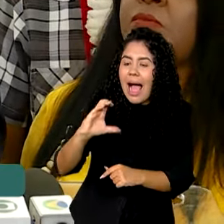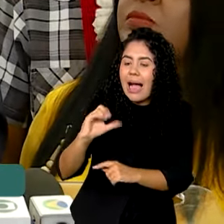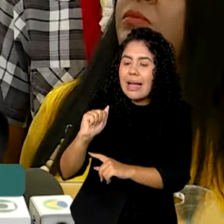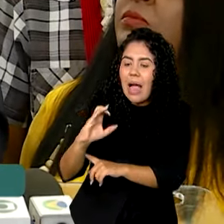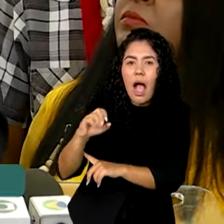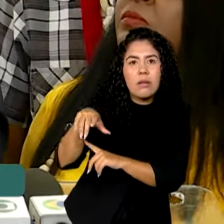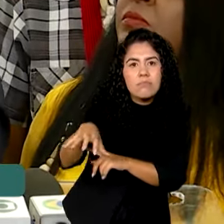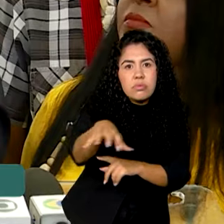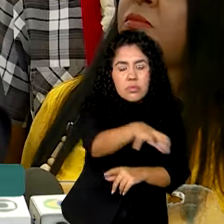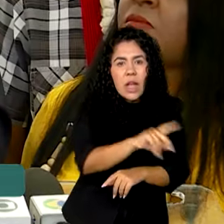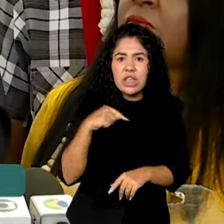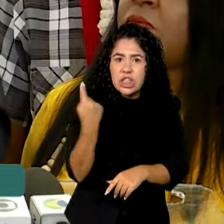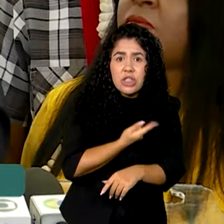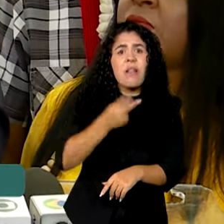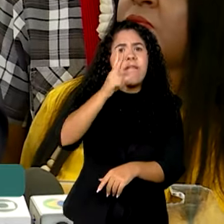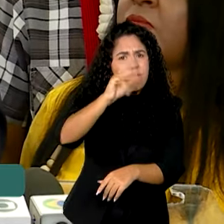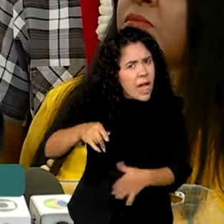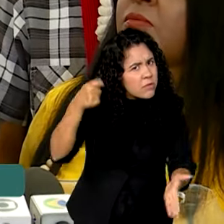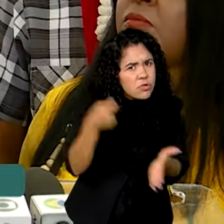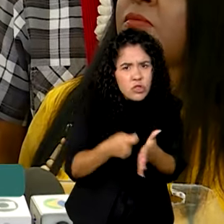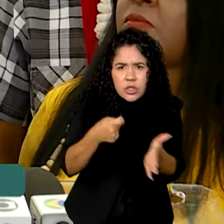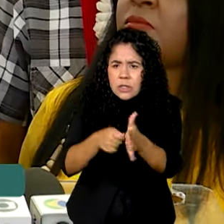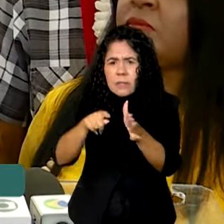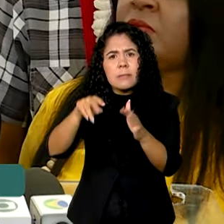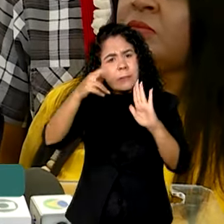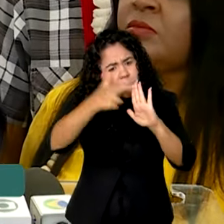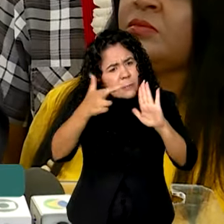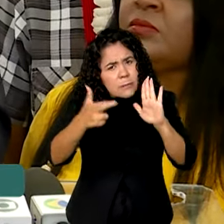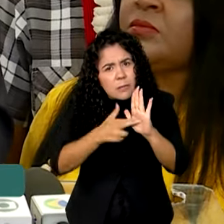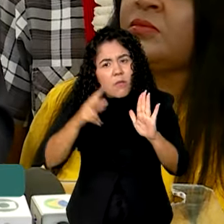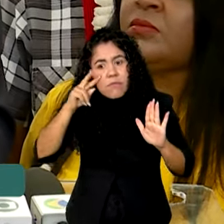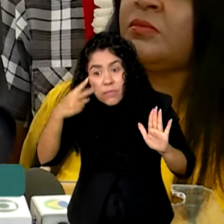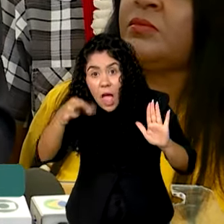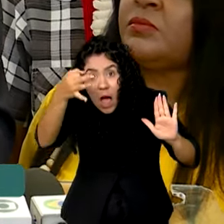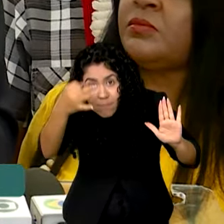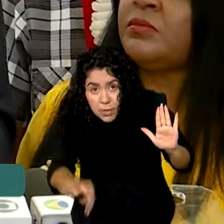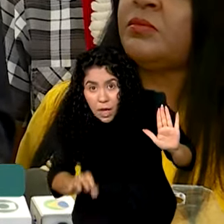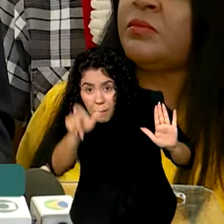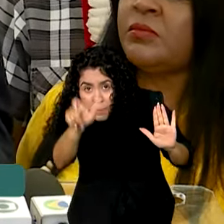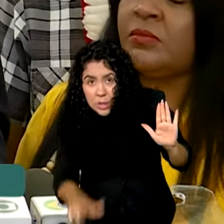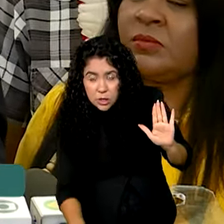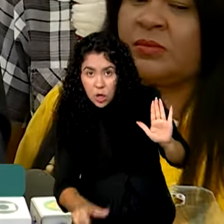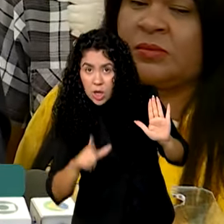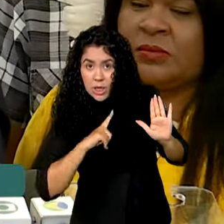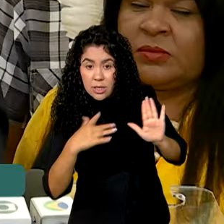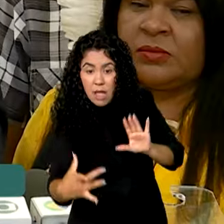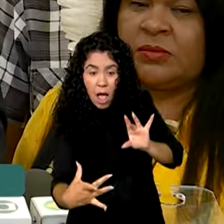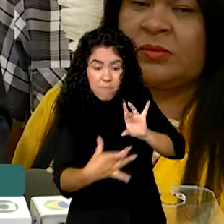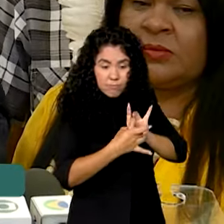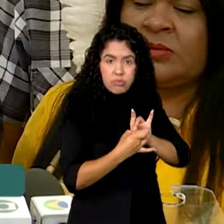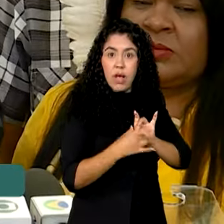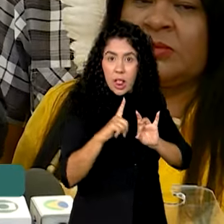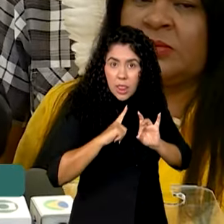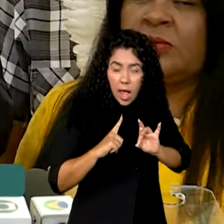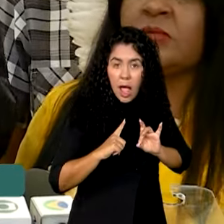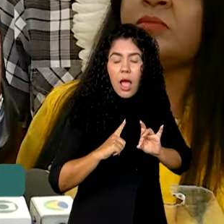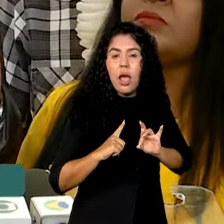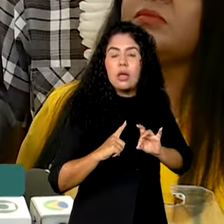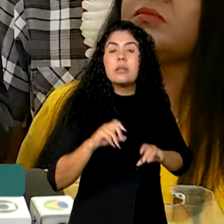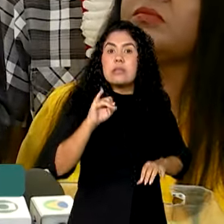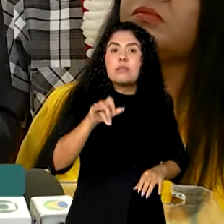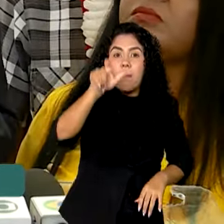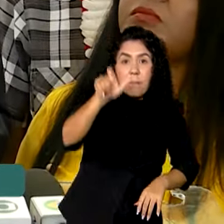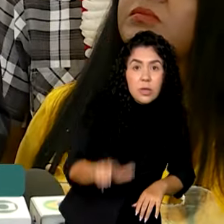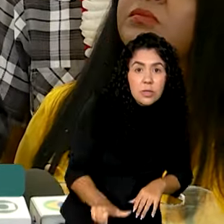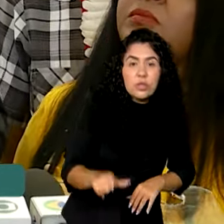fazer uma triagem rigorosa para saber se realmente a pessoa que se diz filhada um desses cques se ela tem